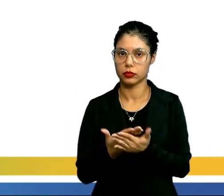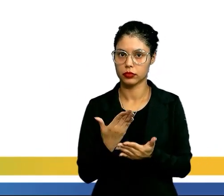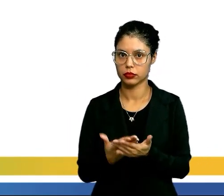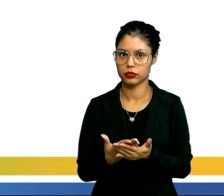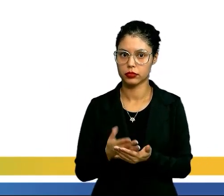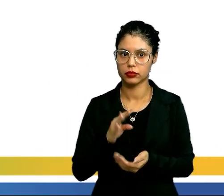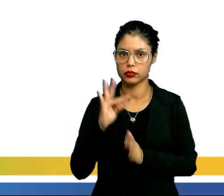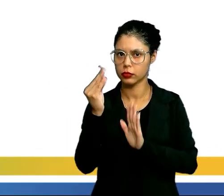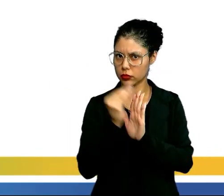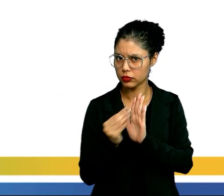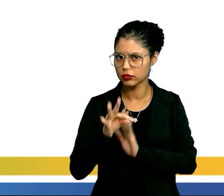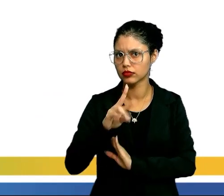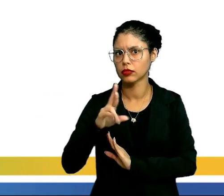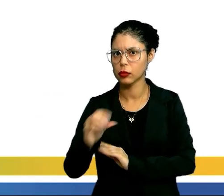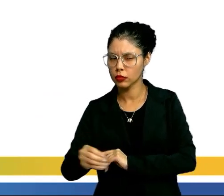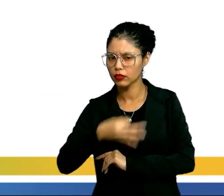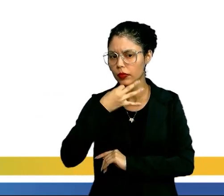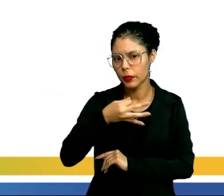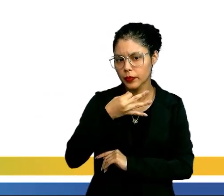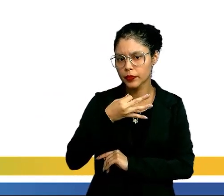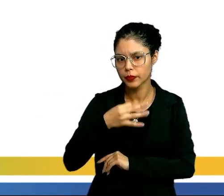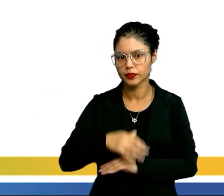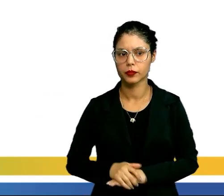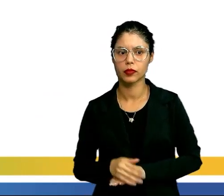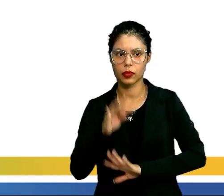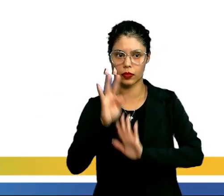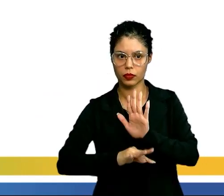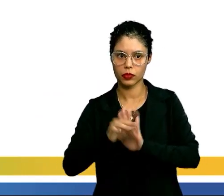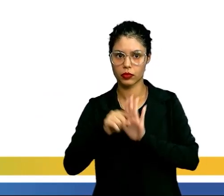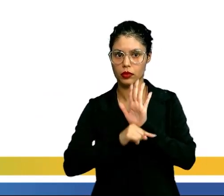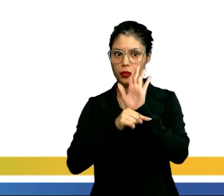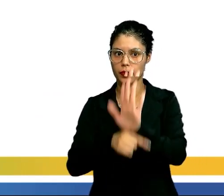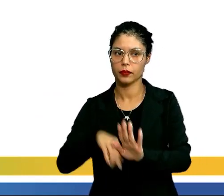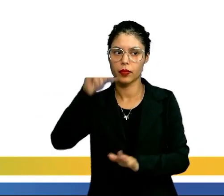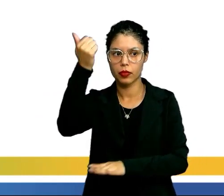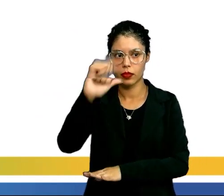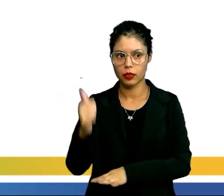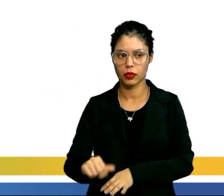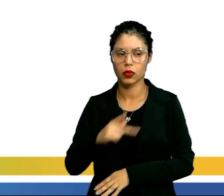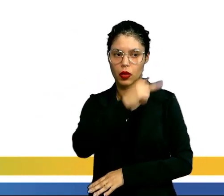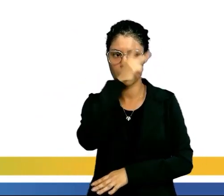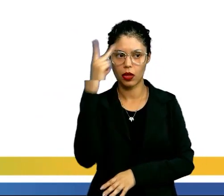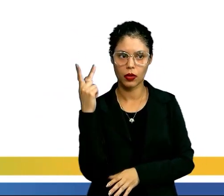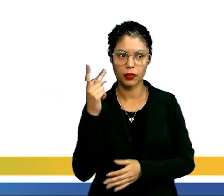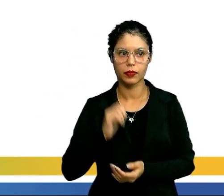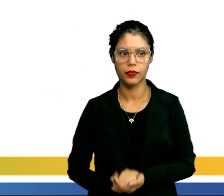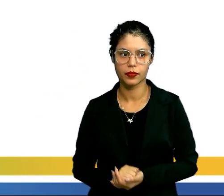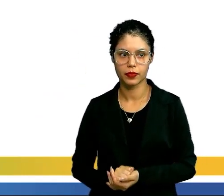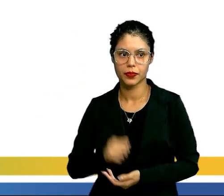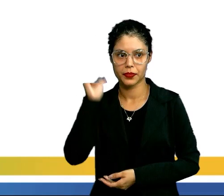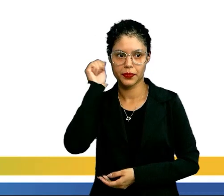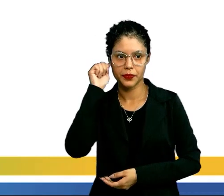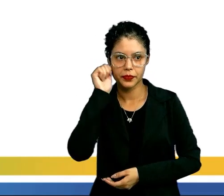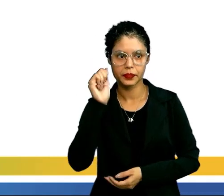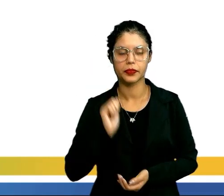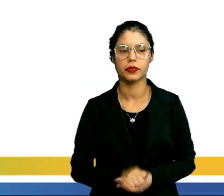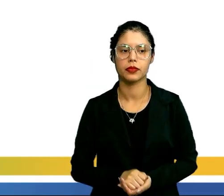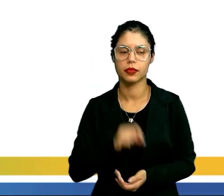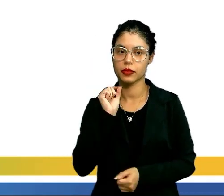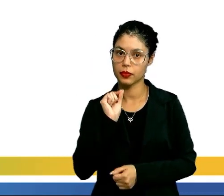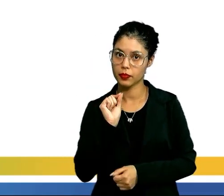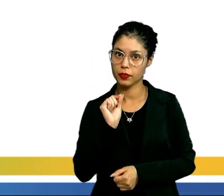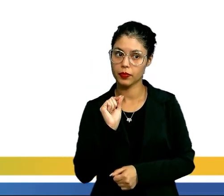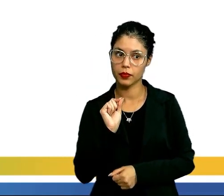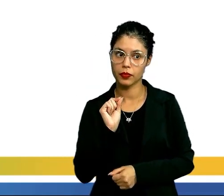de fato e opinião. O texto que apresenta uma avaliação pessoal. Avaliação pessoal é o